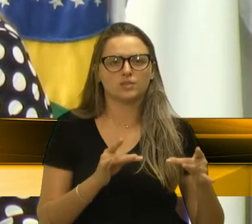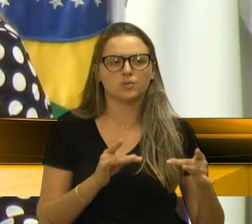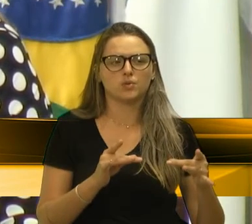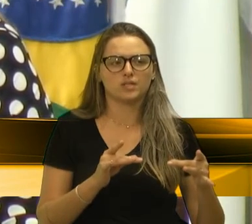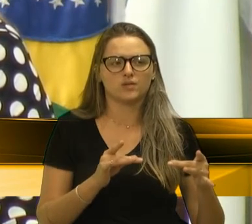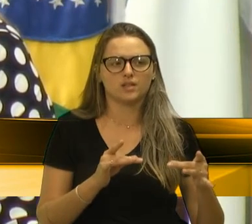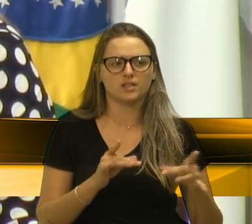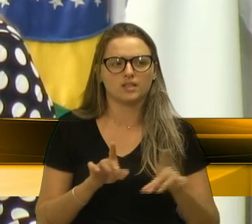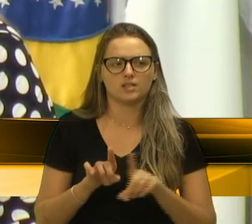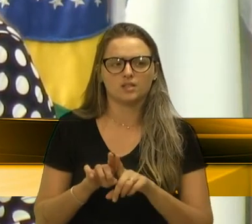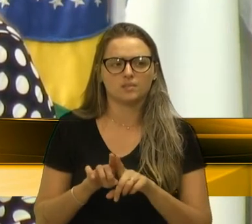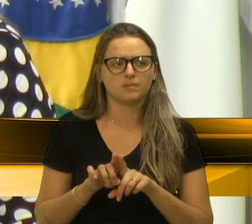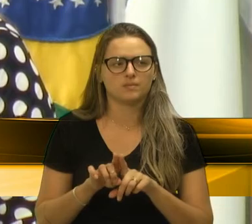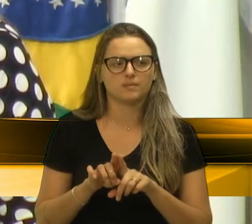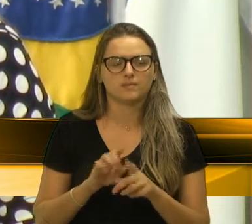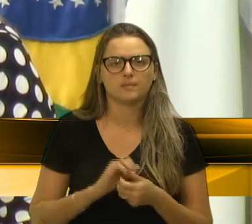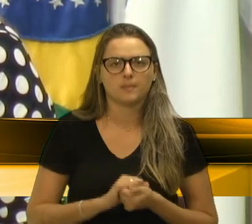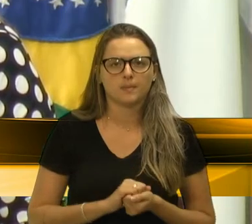Entre eles,